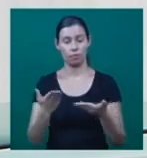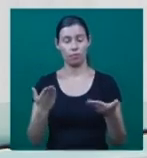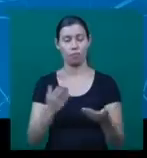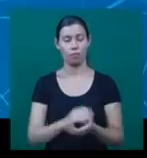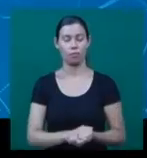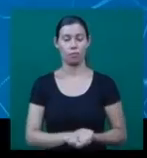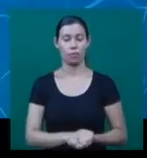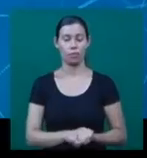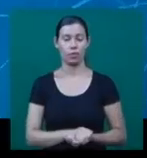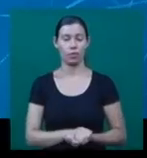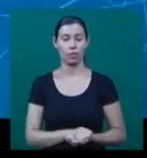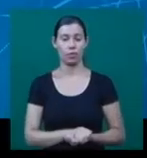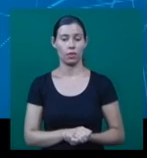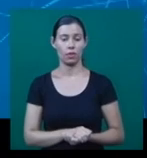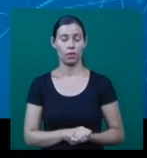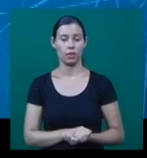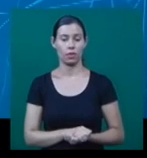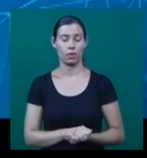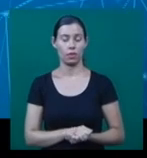região.